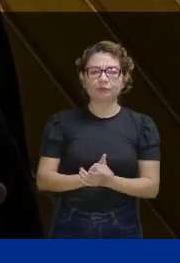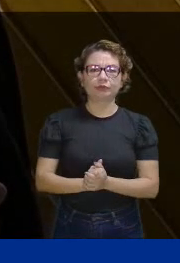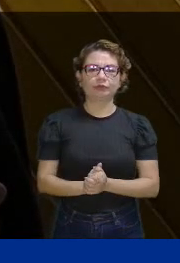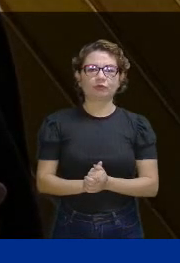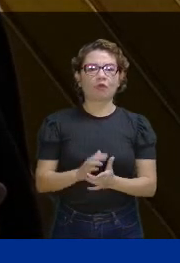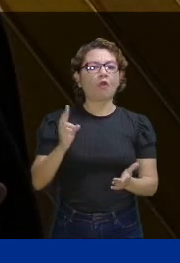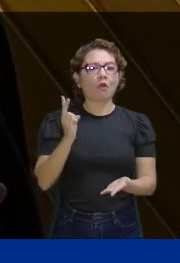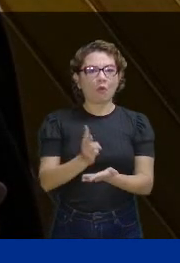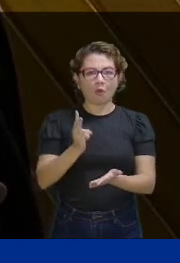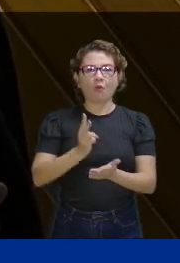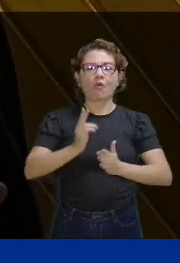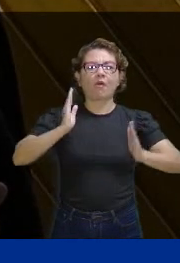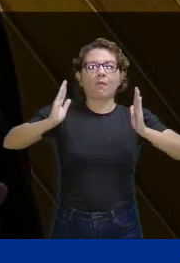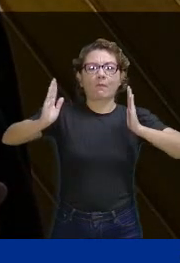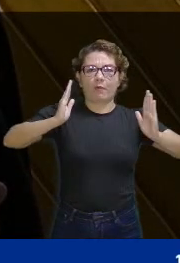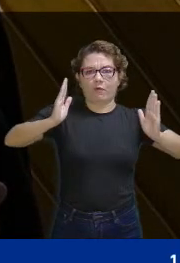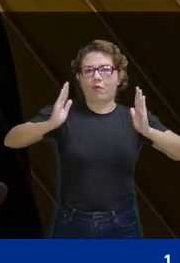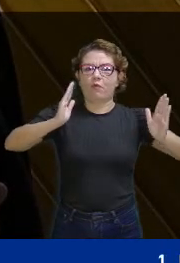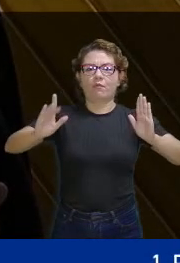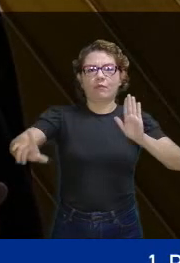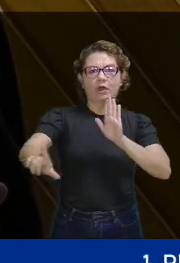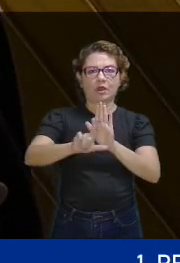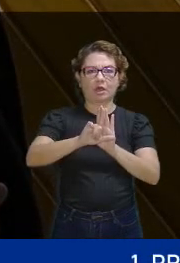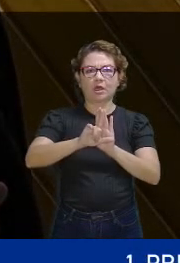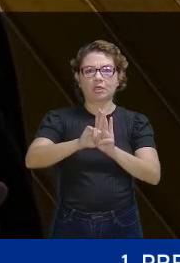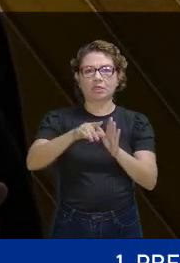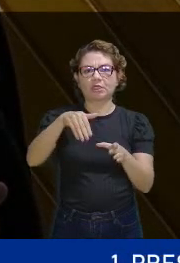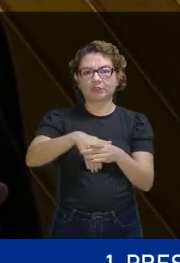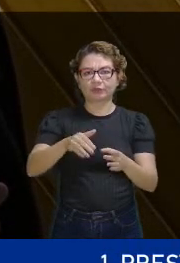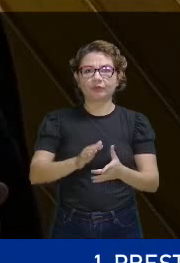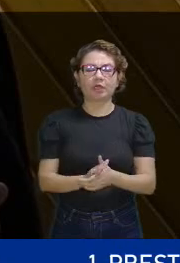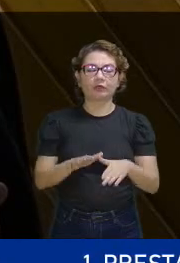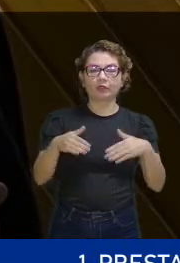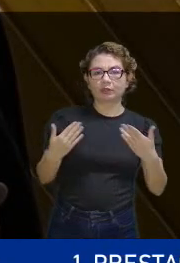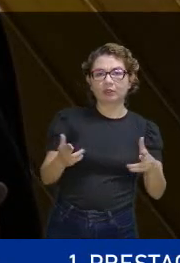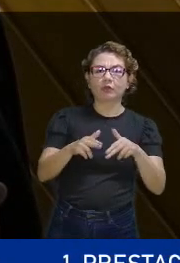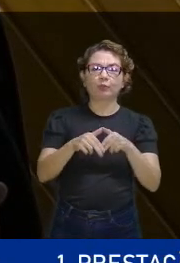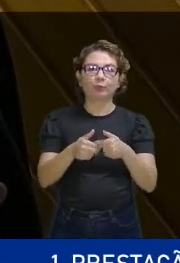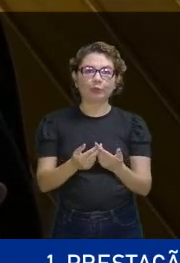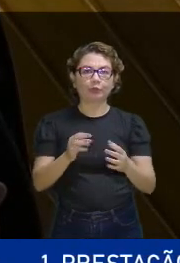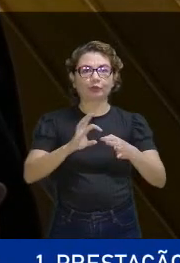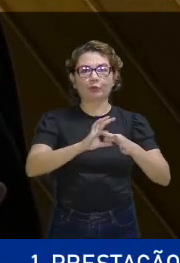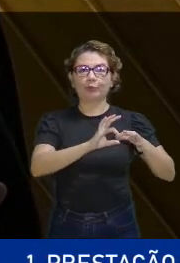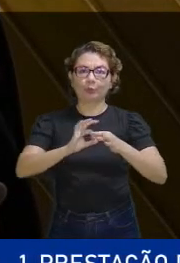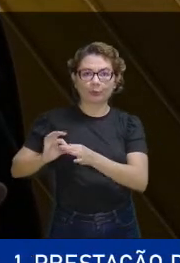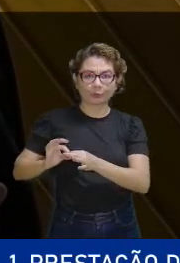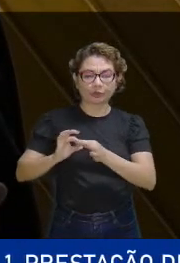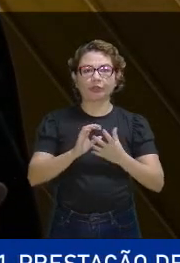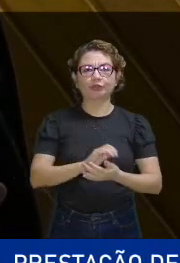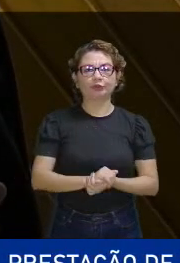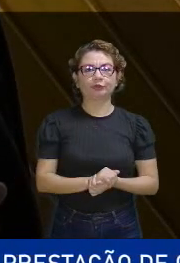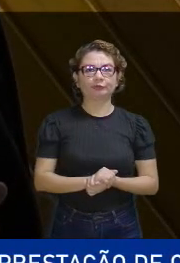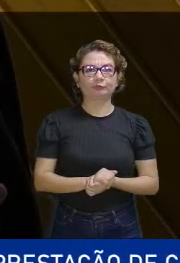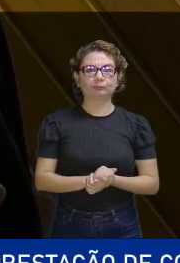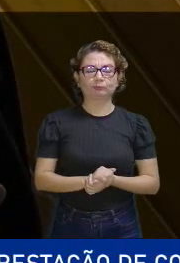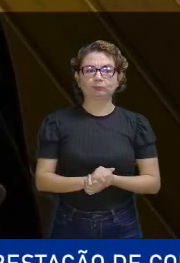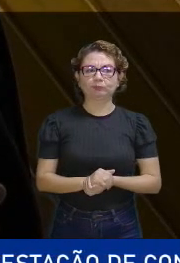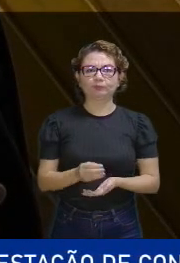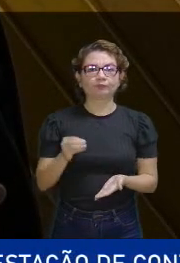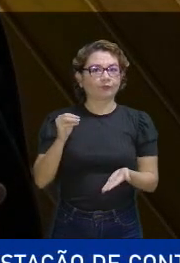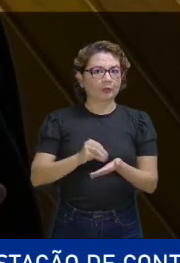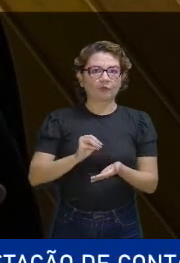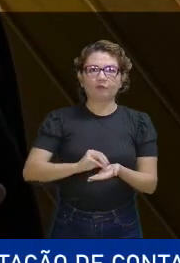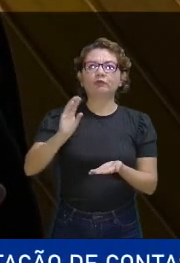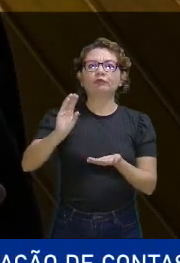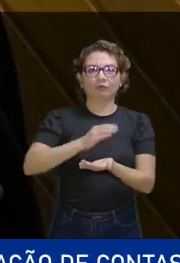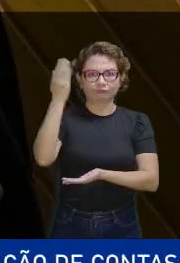a omissão no prazo fixado pela legislação eleitoral. Diante desse contexto, impõe-se a declaração de não prestação de contas,